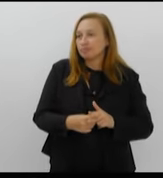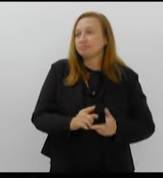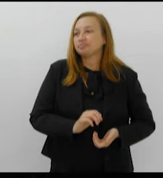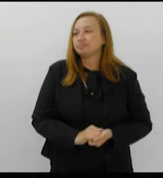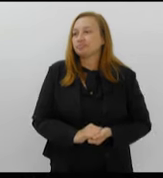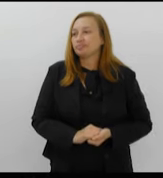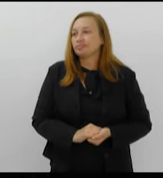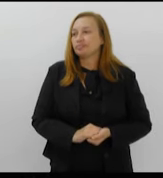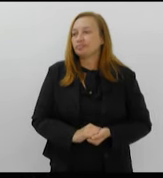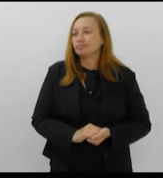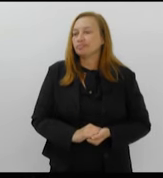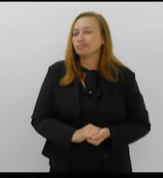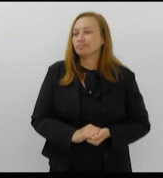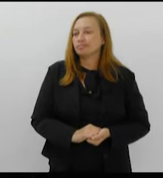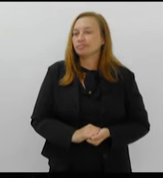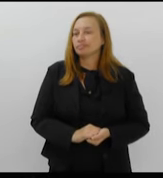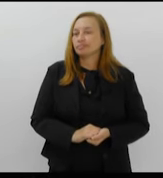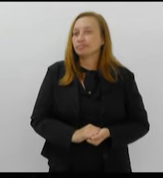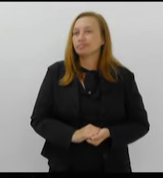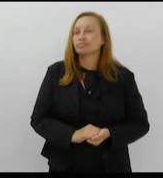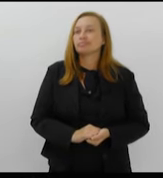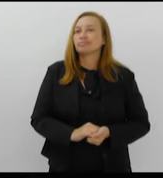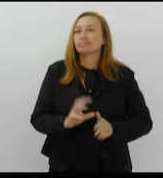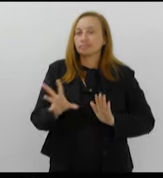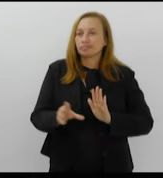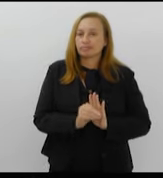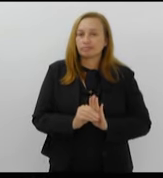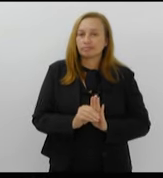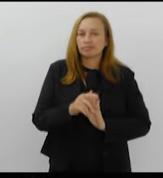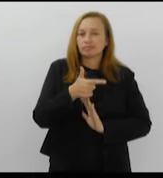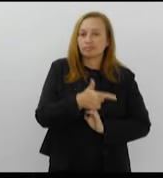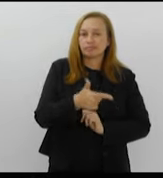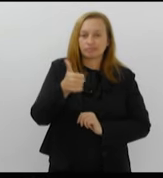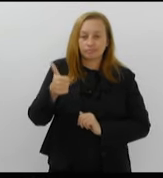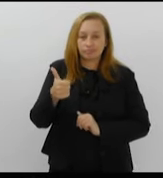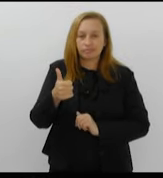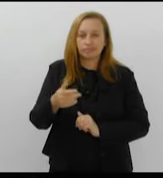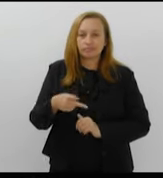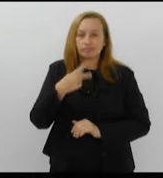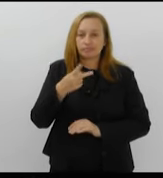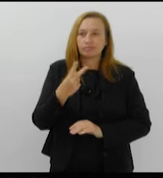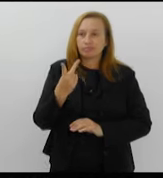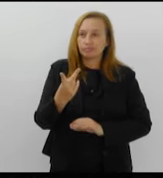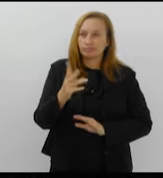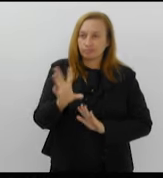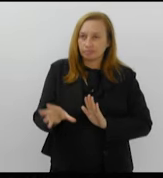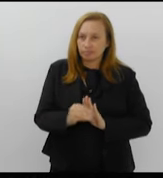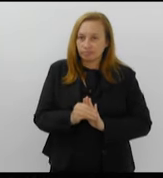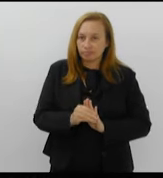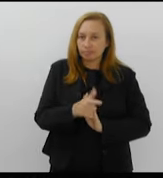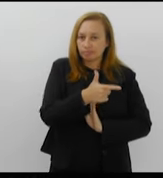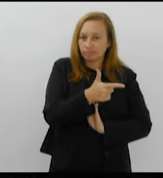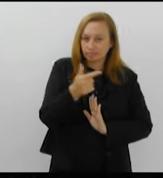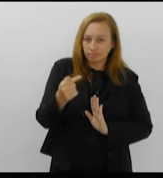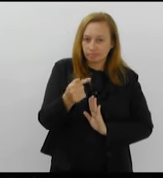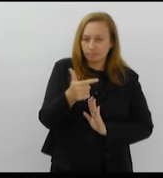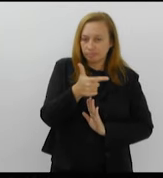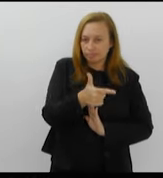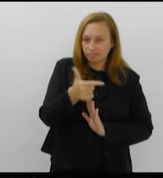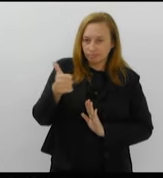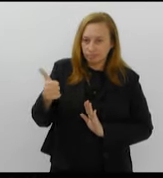deformações, fiz essa emenda 21, estou destacando as duas emendas, a 17 e